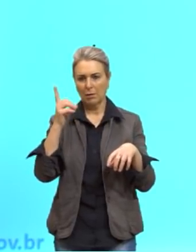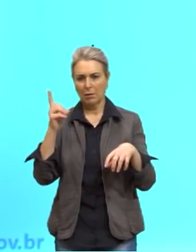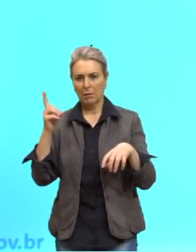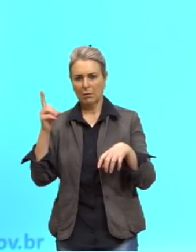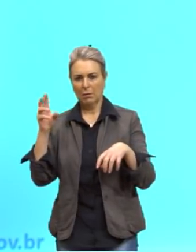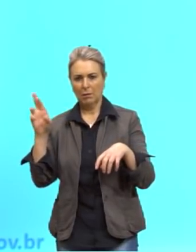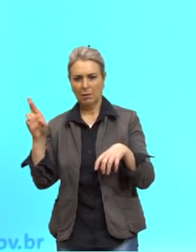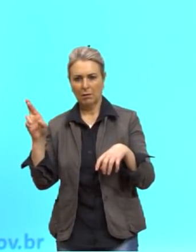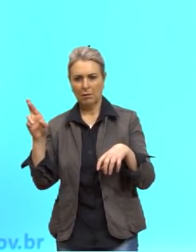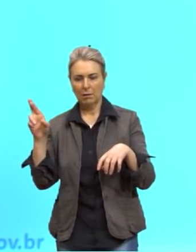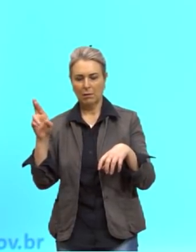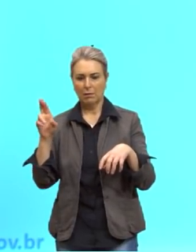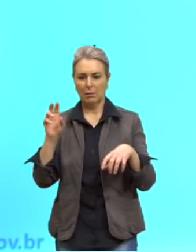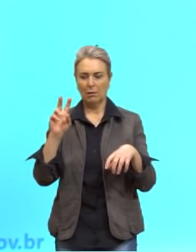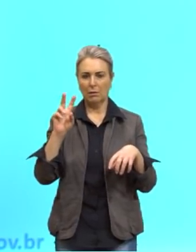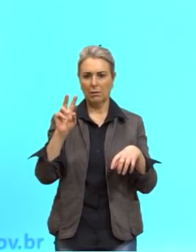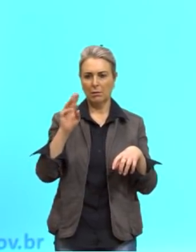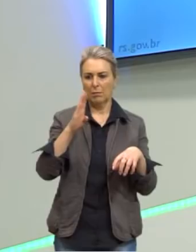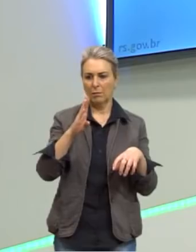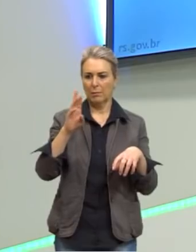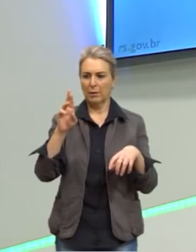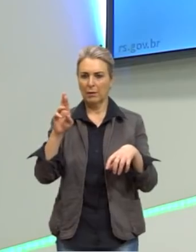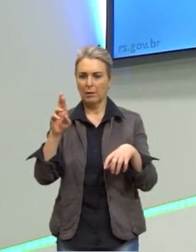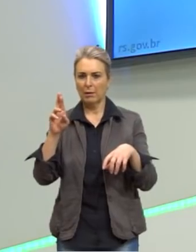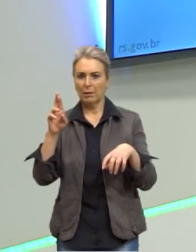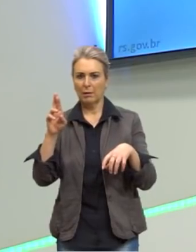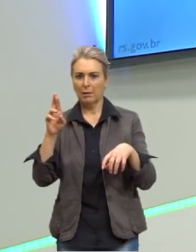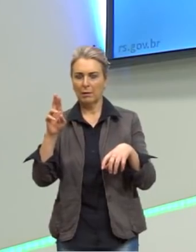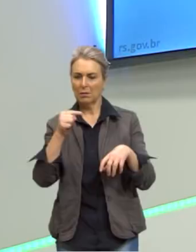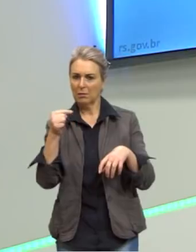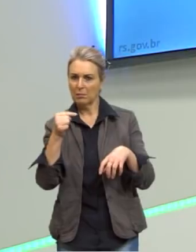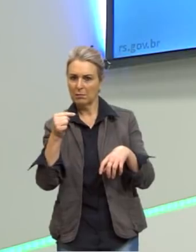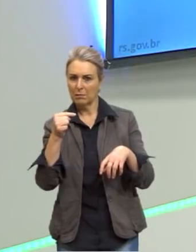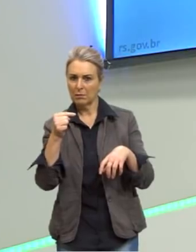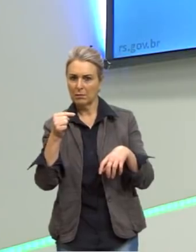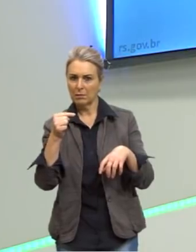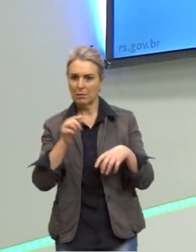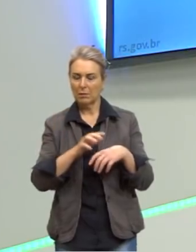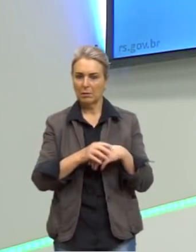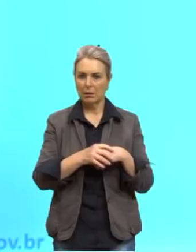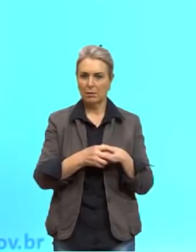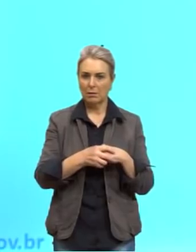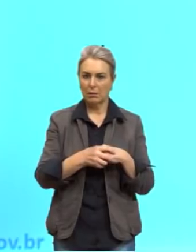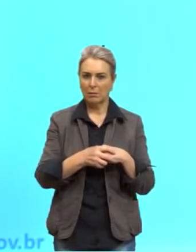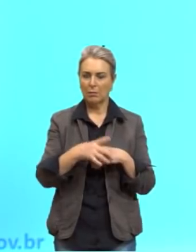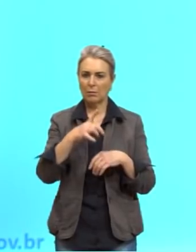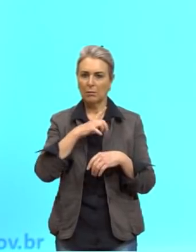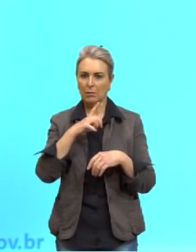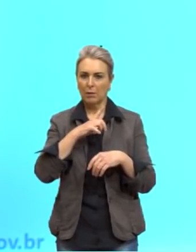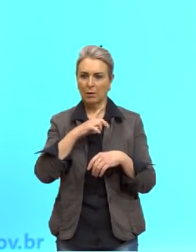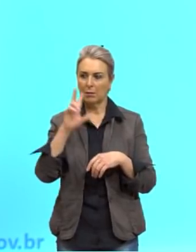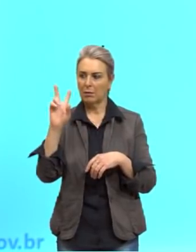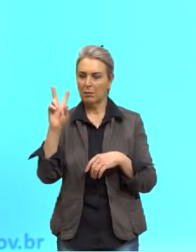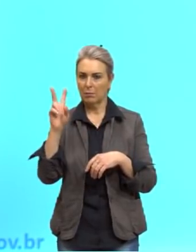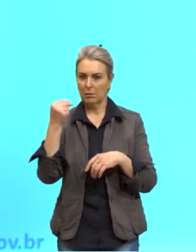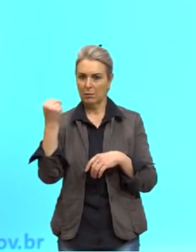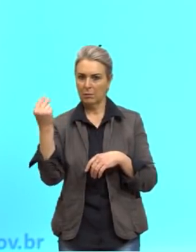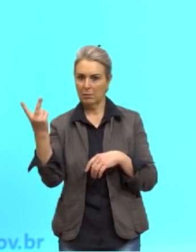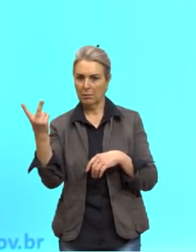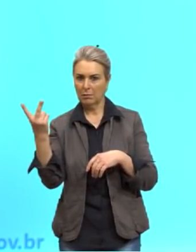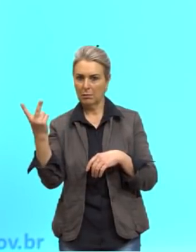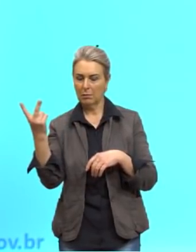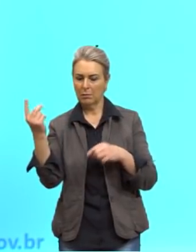o hidrogênio positivo e o br negativo tá é semelhante só que nesse caso é quando eu tenho hidrogênio